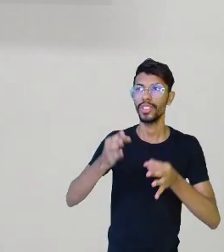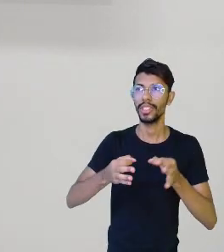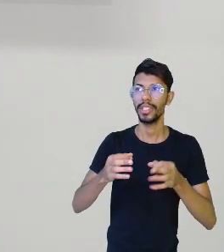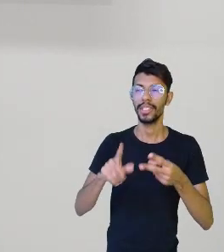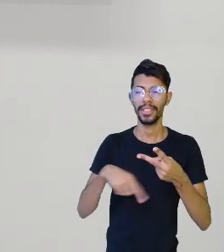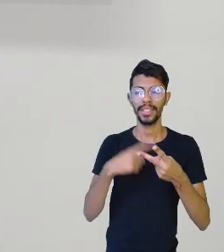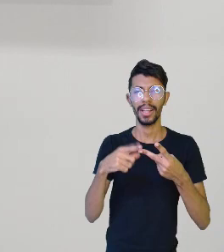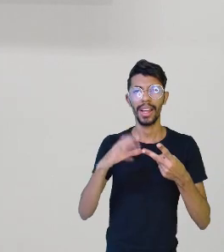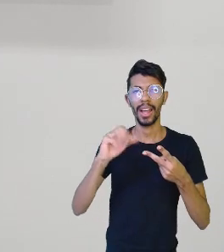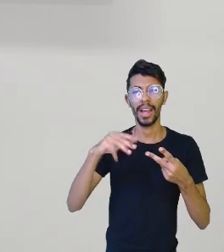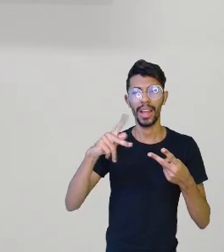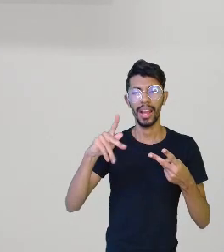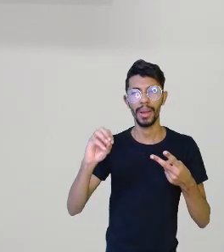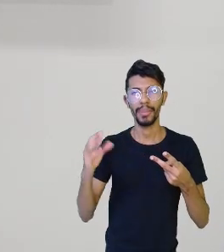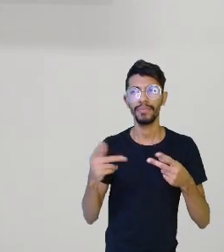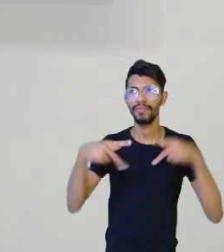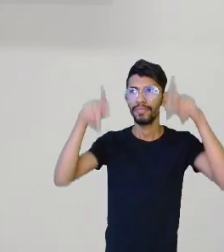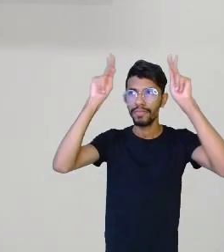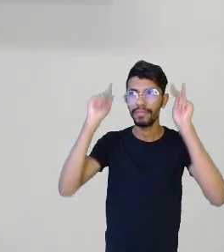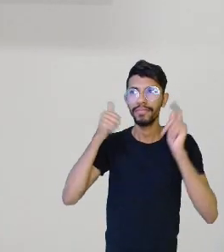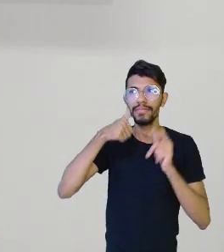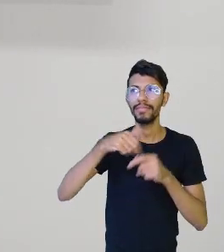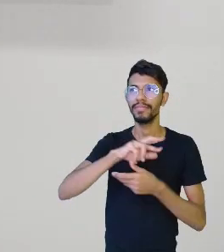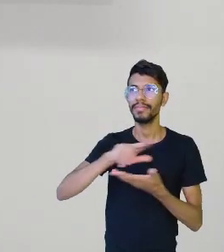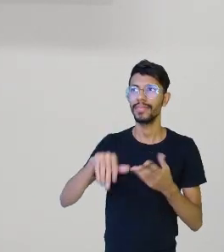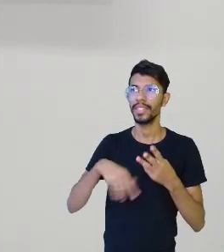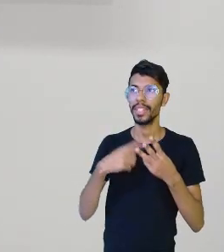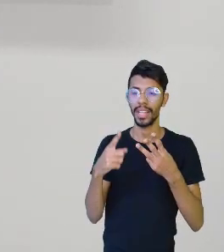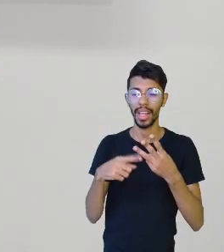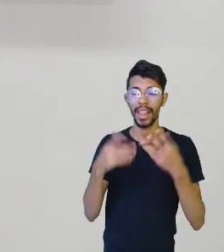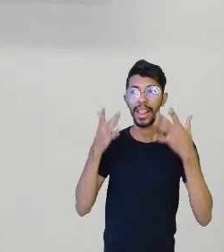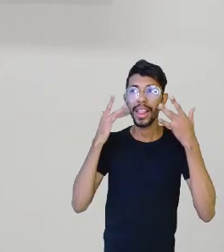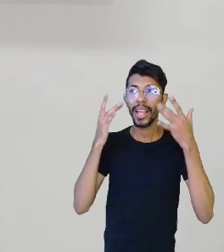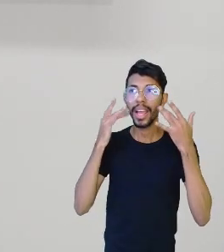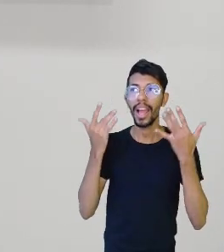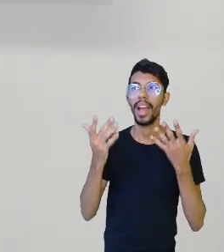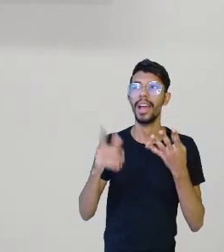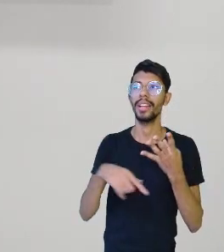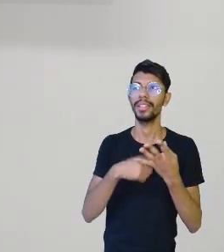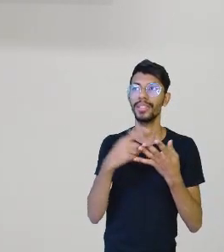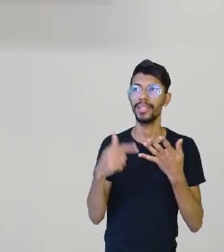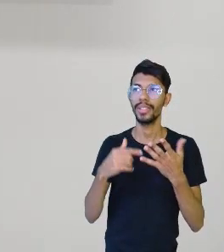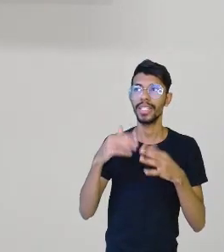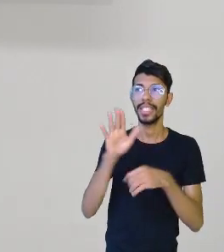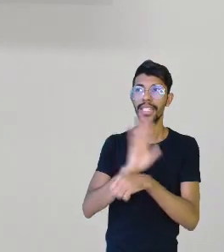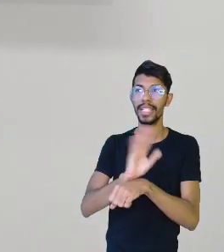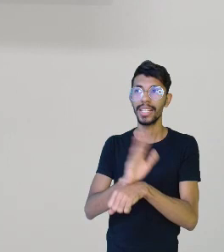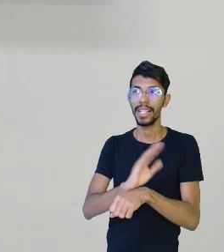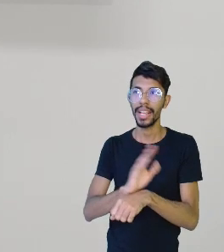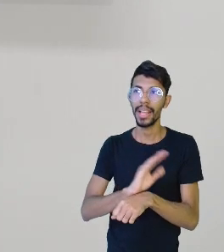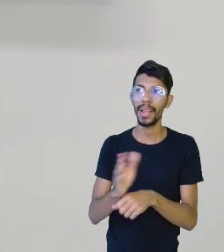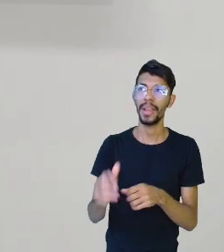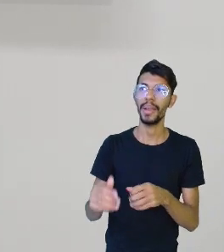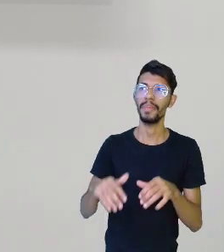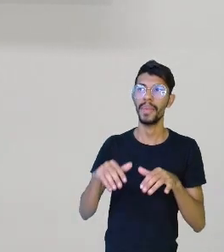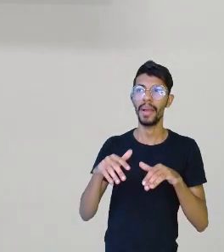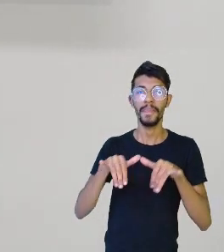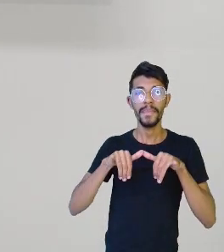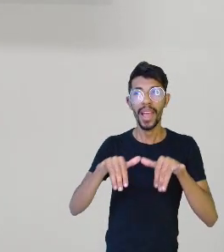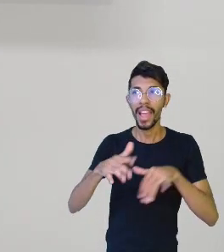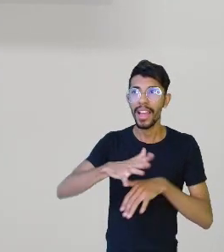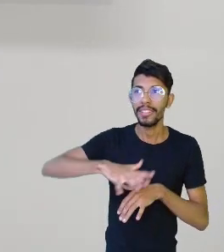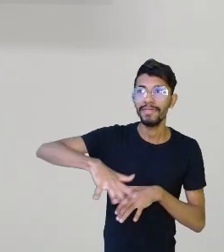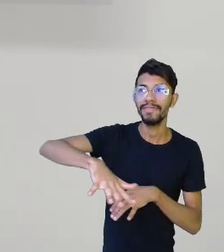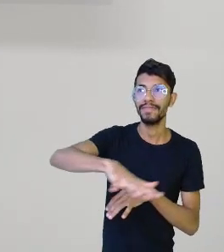Santa Isabel, Cinema São Luís, Mercado de São José, Casa da Cultura. Tantos lugares